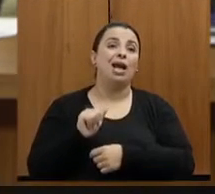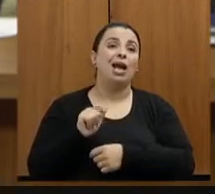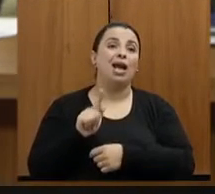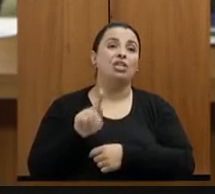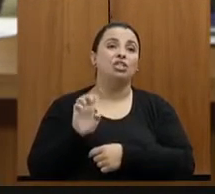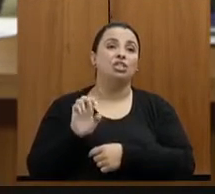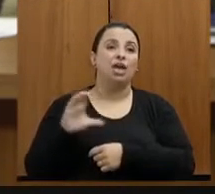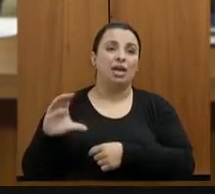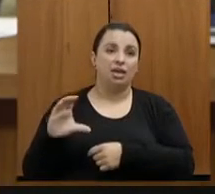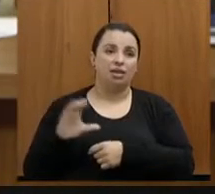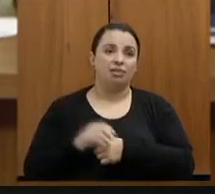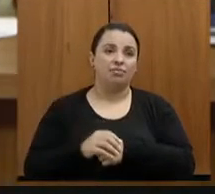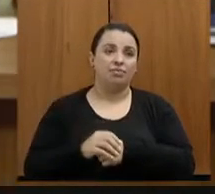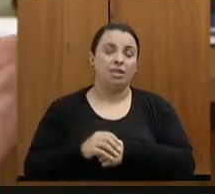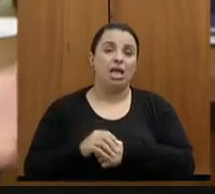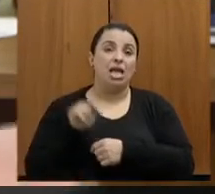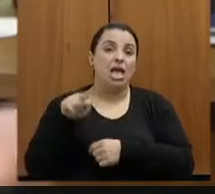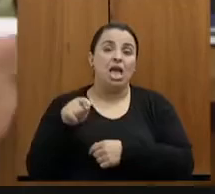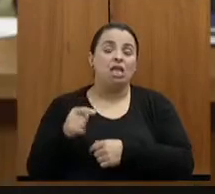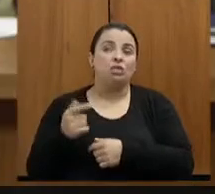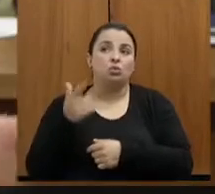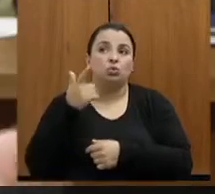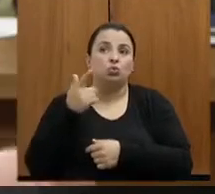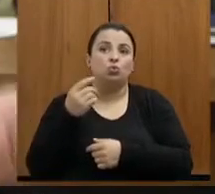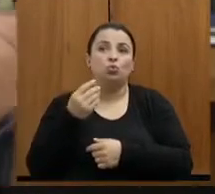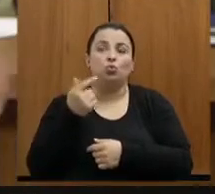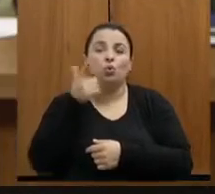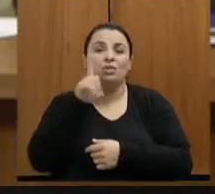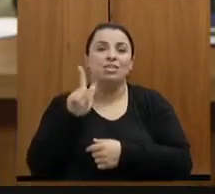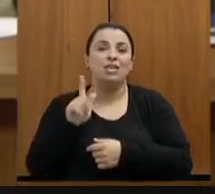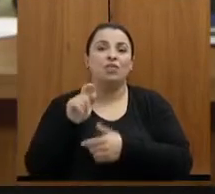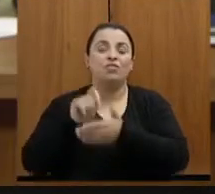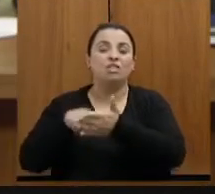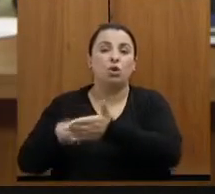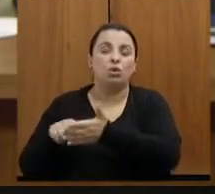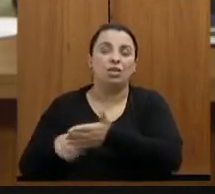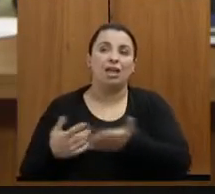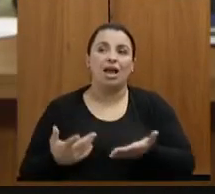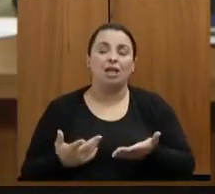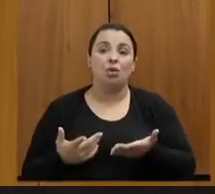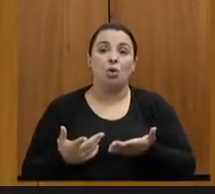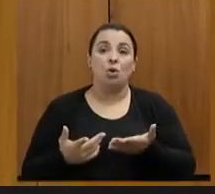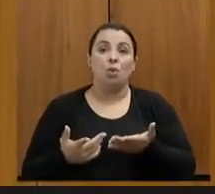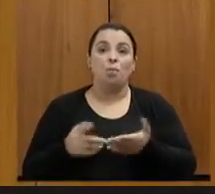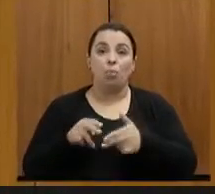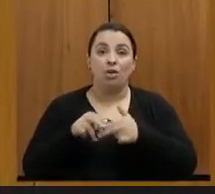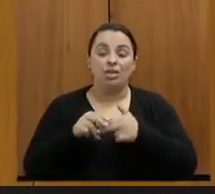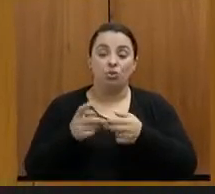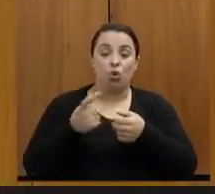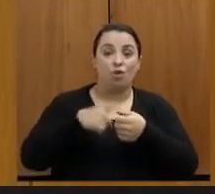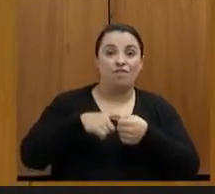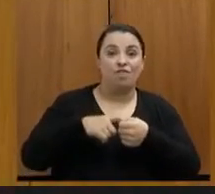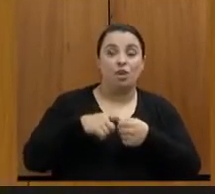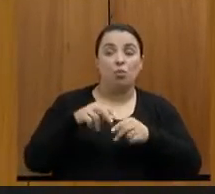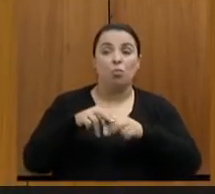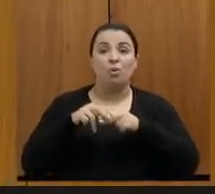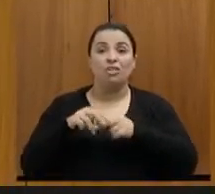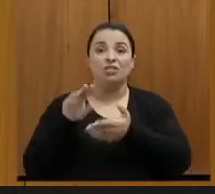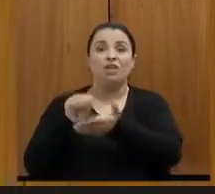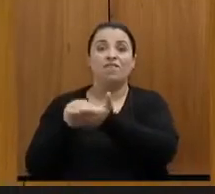Então, se eles não tinham condição de fazer contrato, de receber recursos do Estado via convênio, devido à falta de